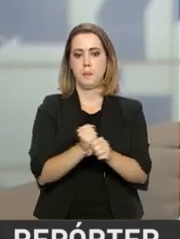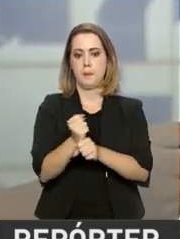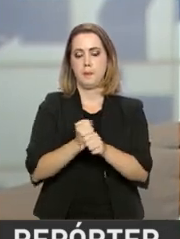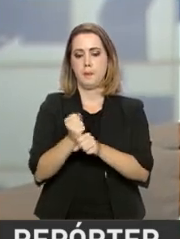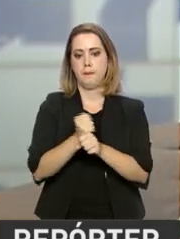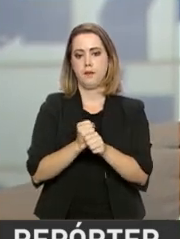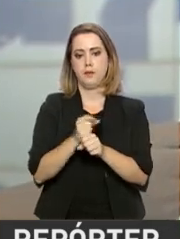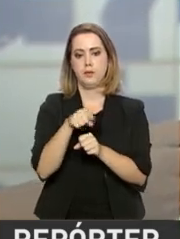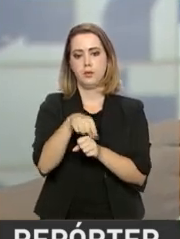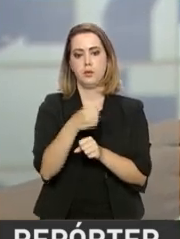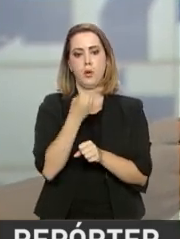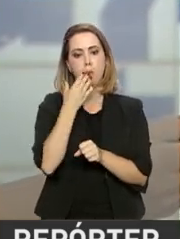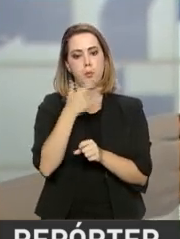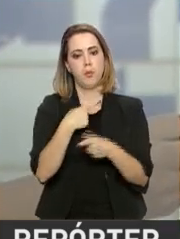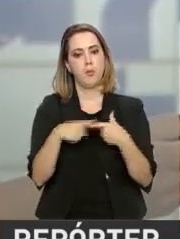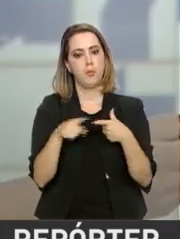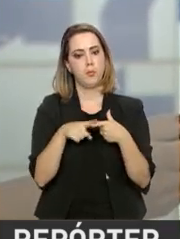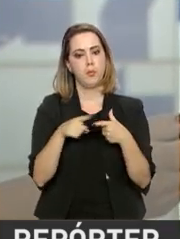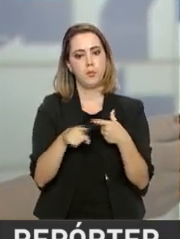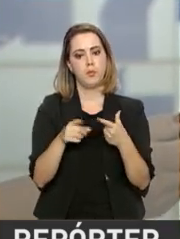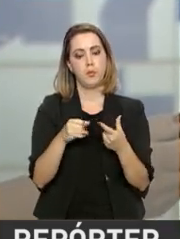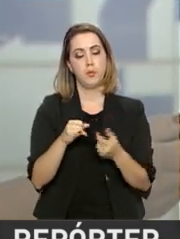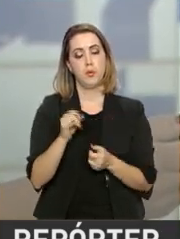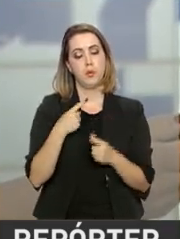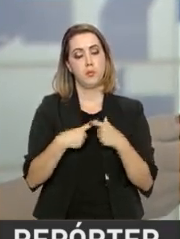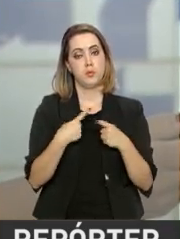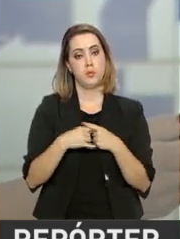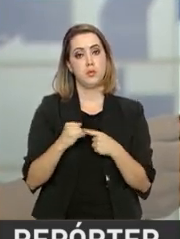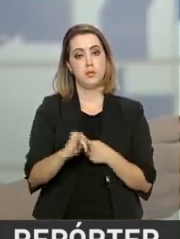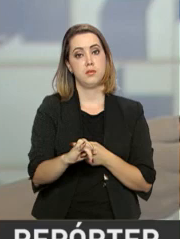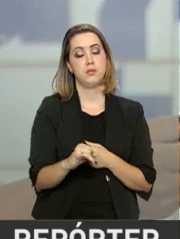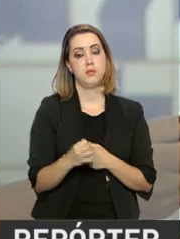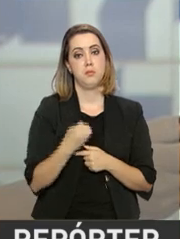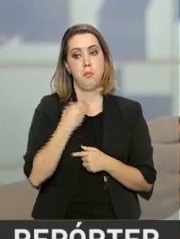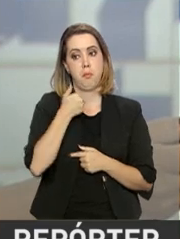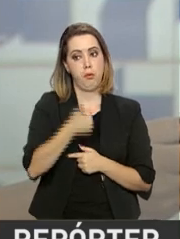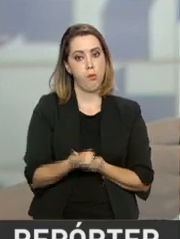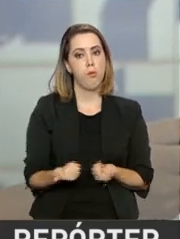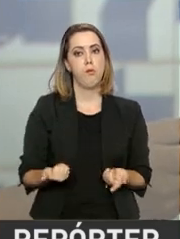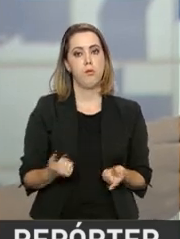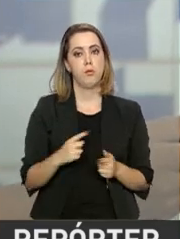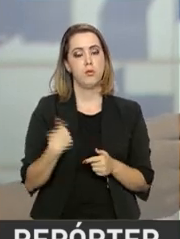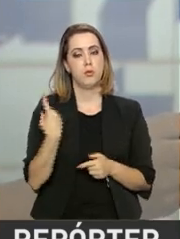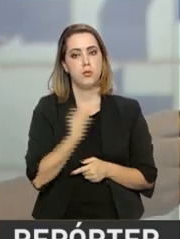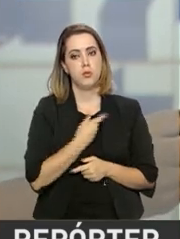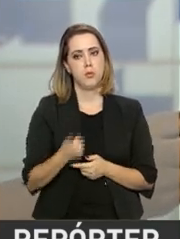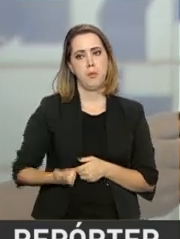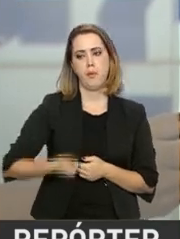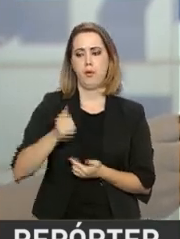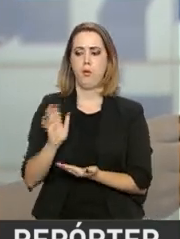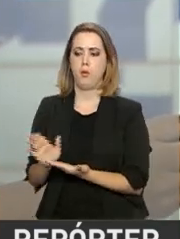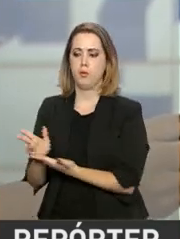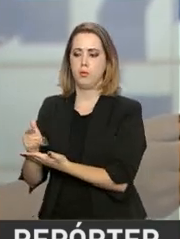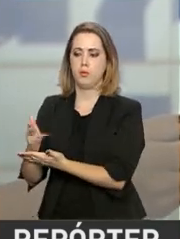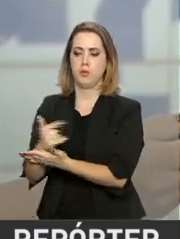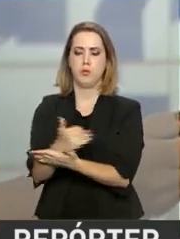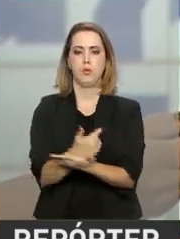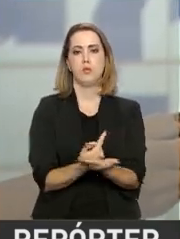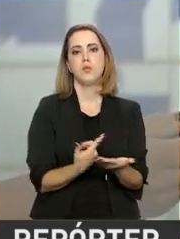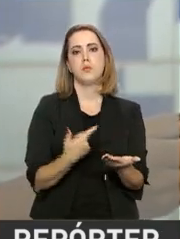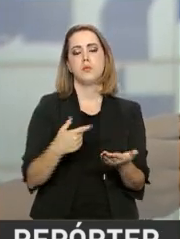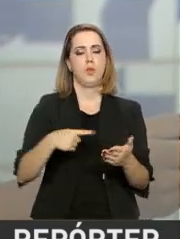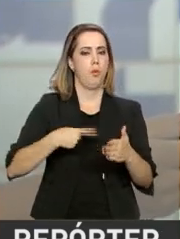Isto é um bom problema né porque se der tudo certo nós vamos aumentar a arrecadação vamos sair da depressão